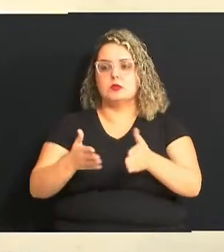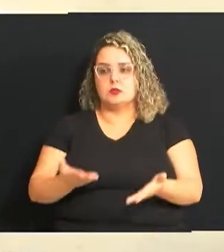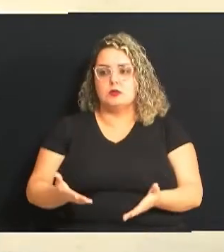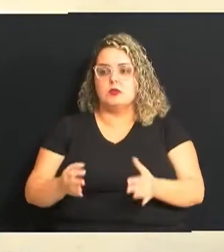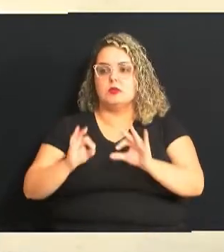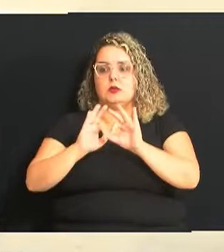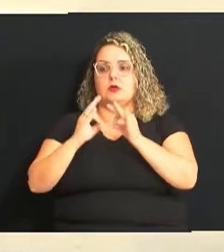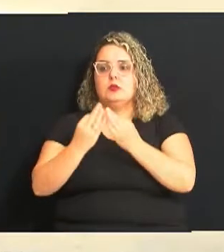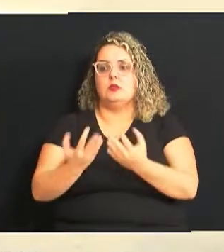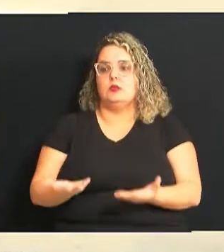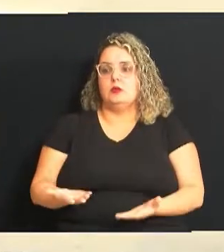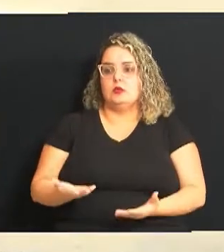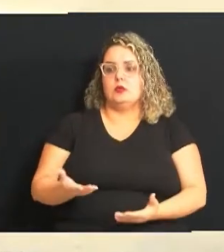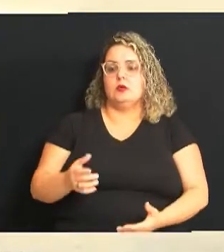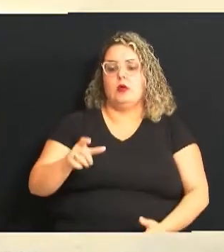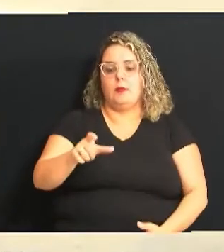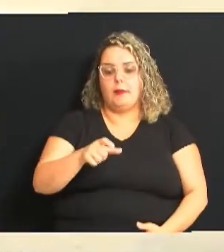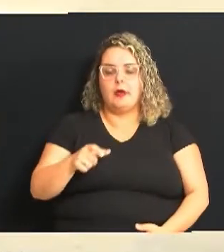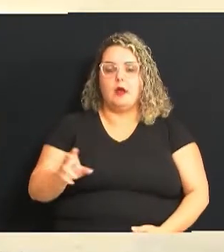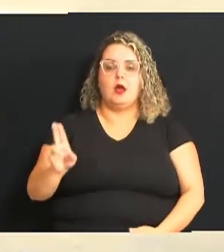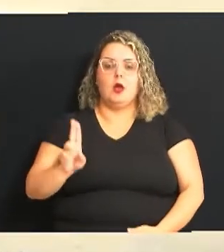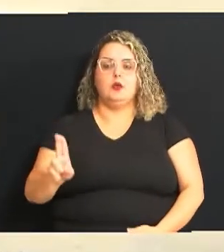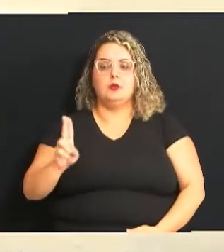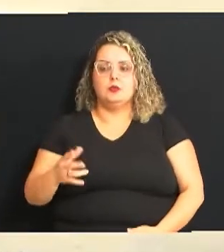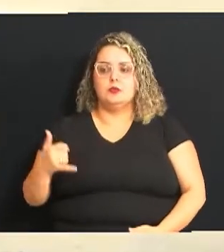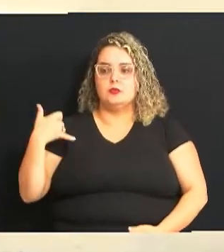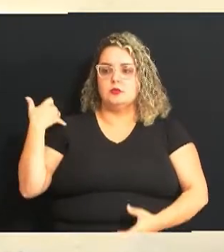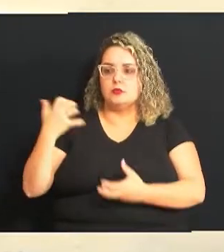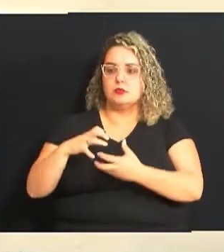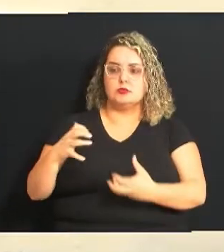familiar pega, utiliza, o idoso não